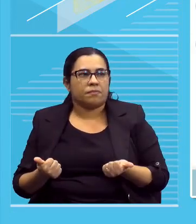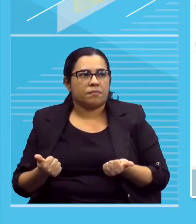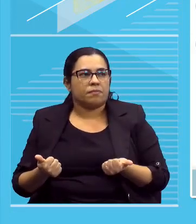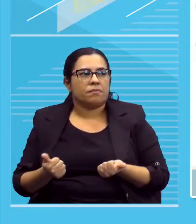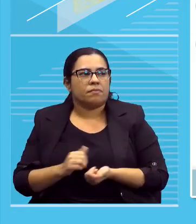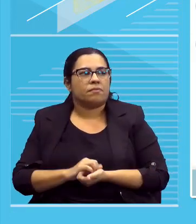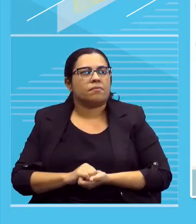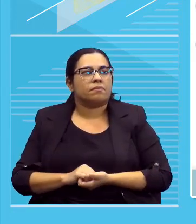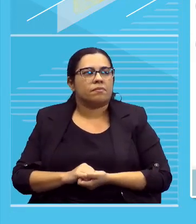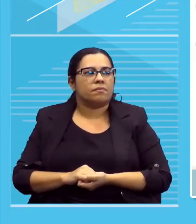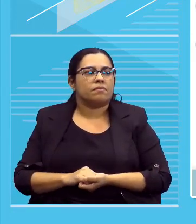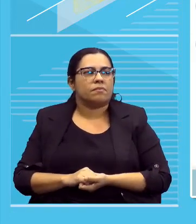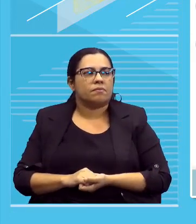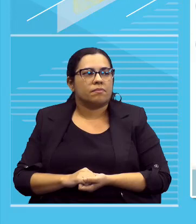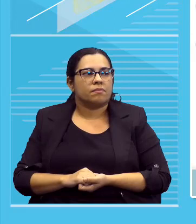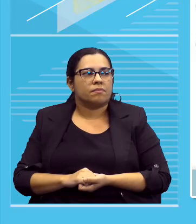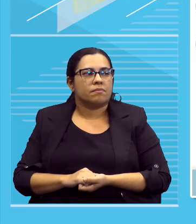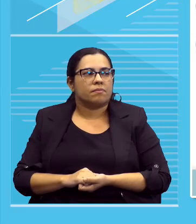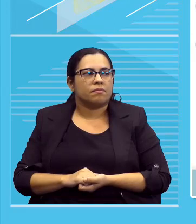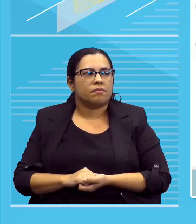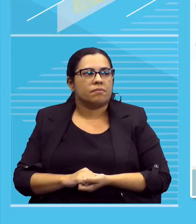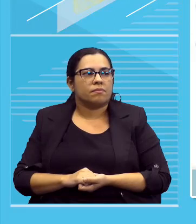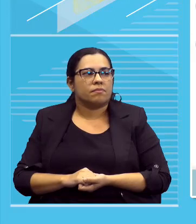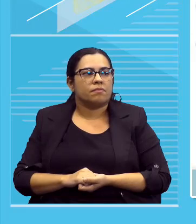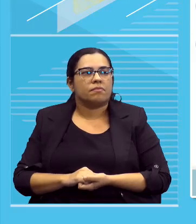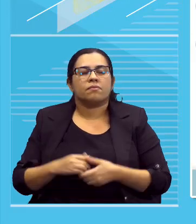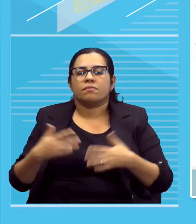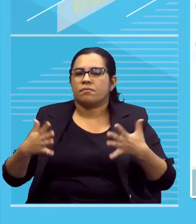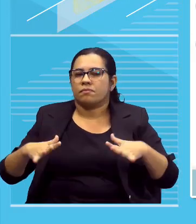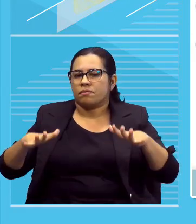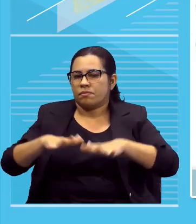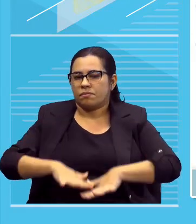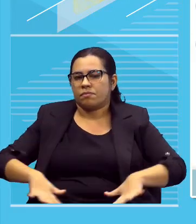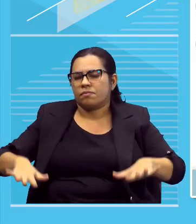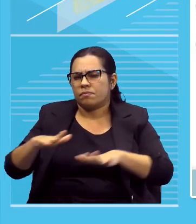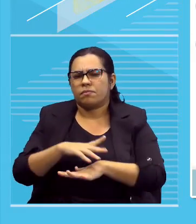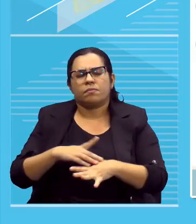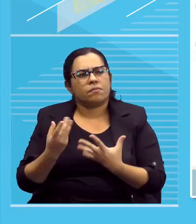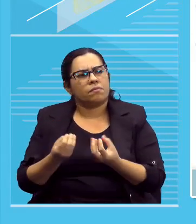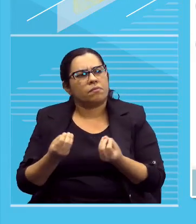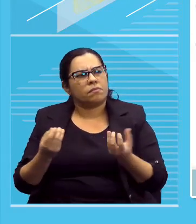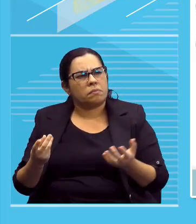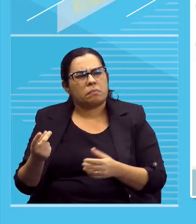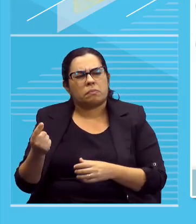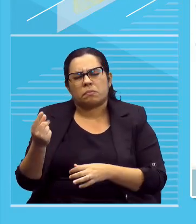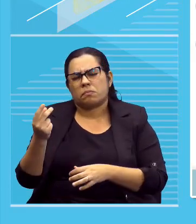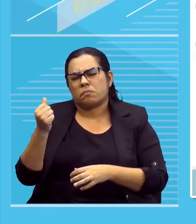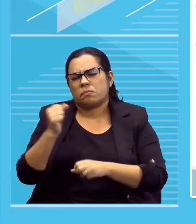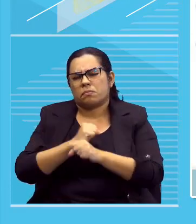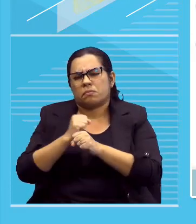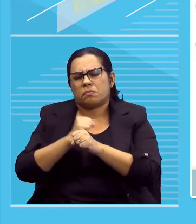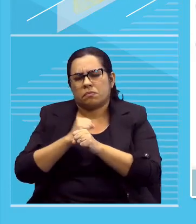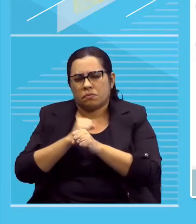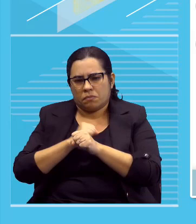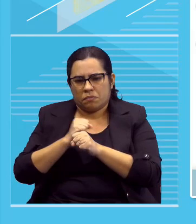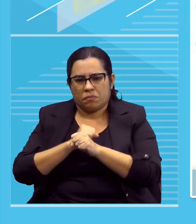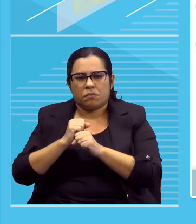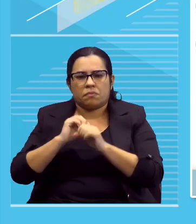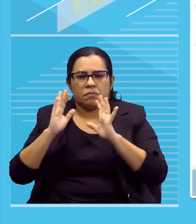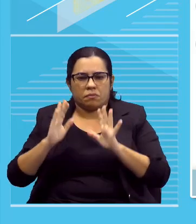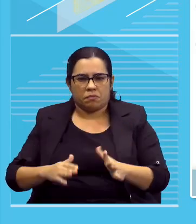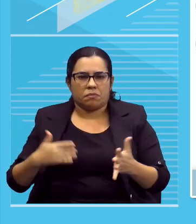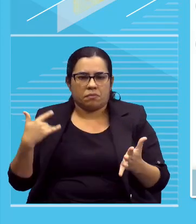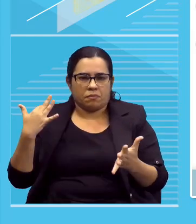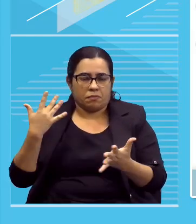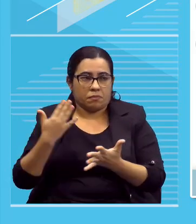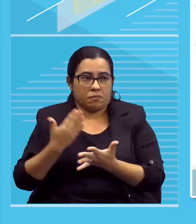transformação do espaço geográfico sendo uma das mais antigas práticas realizadas na